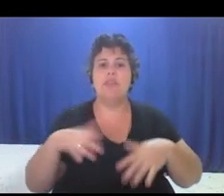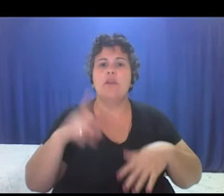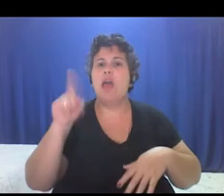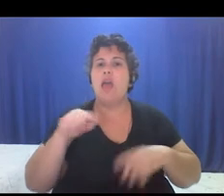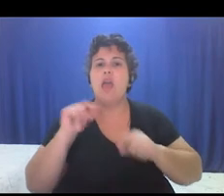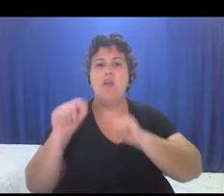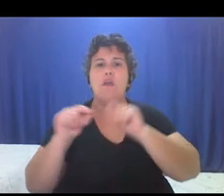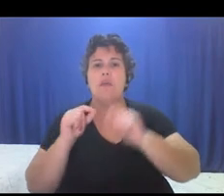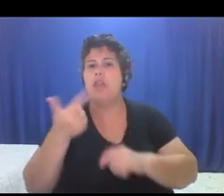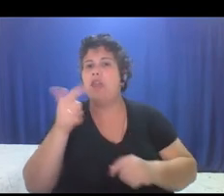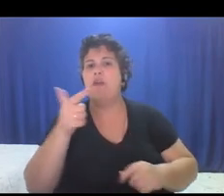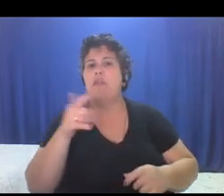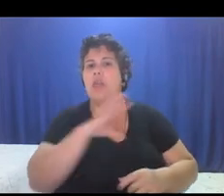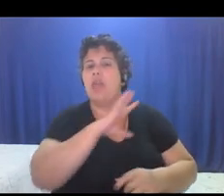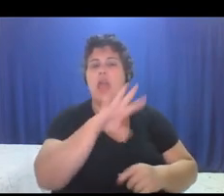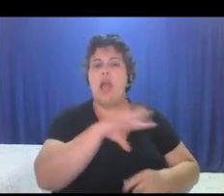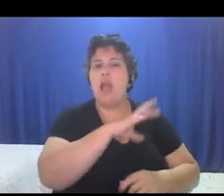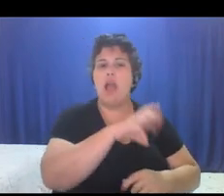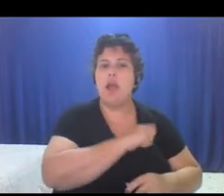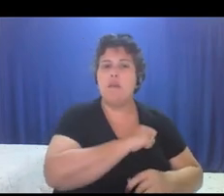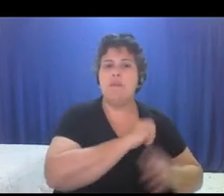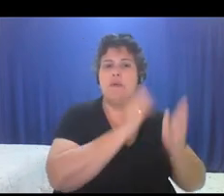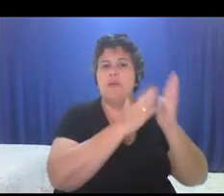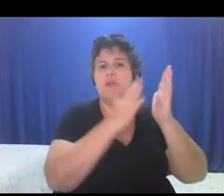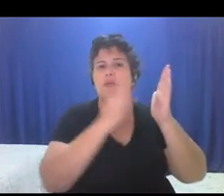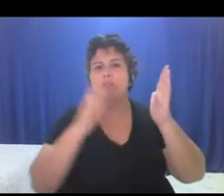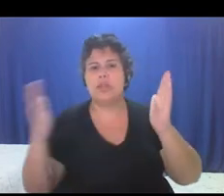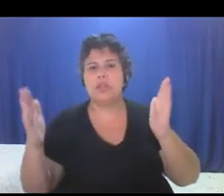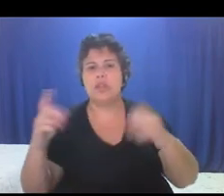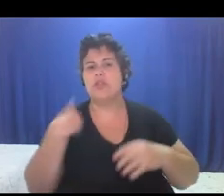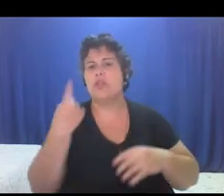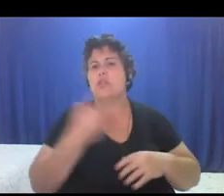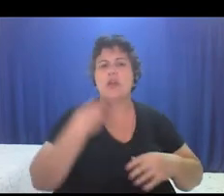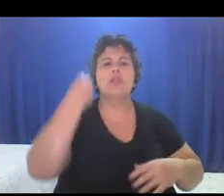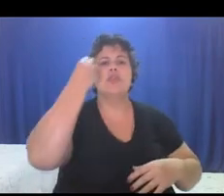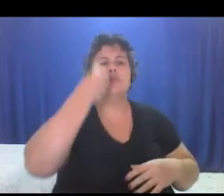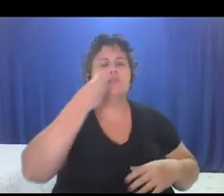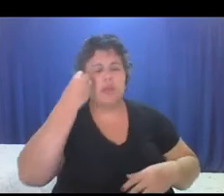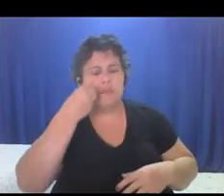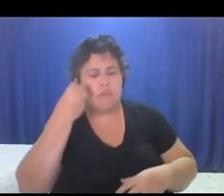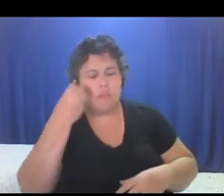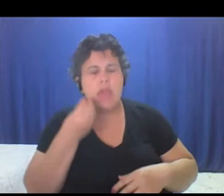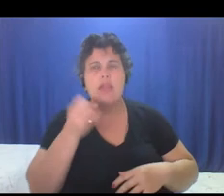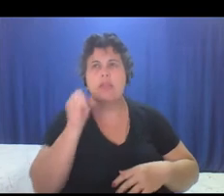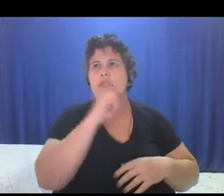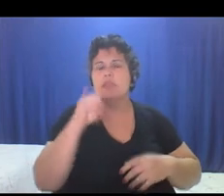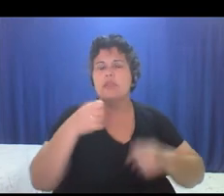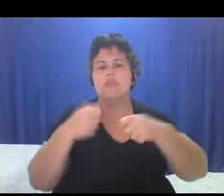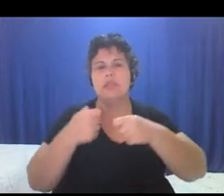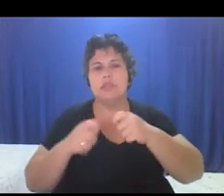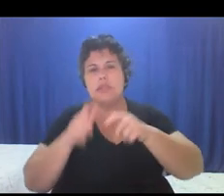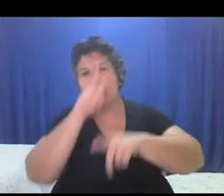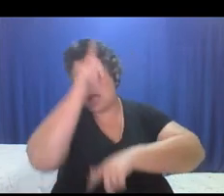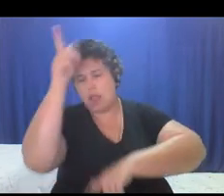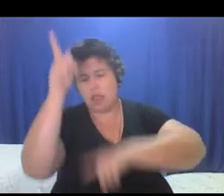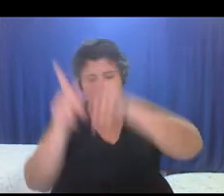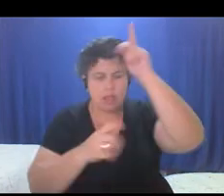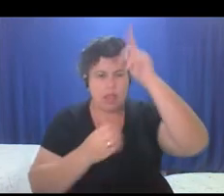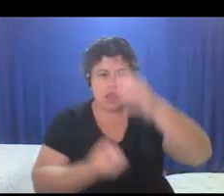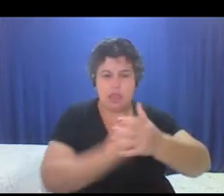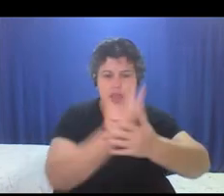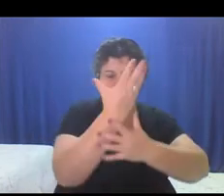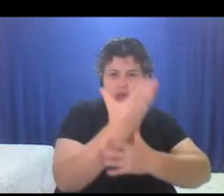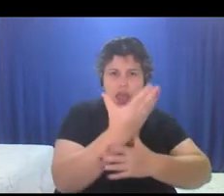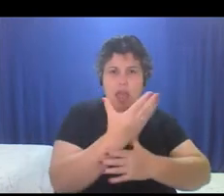processo. A CIT, ela pratica muito isso. Então a gente experimenta, se tiver que criar algo, a gente vai criar, se tiver que testar algo em um menor contexto